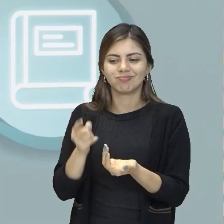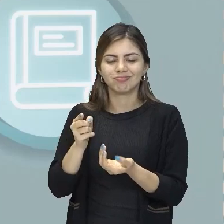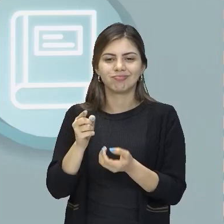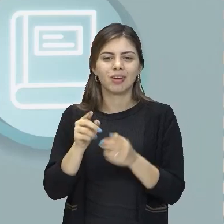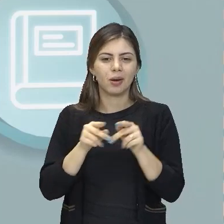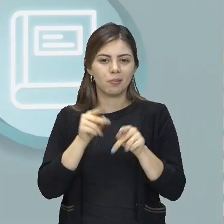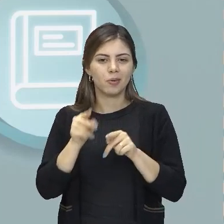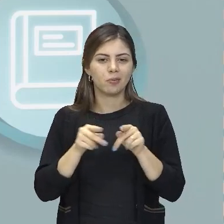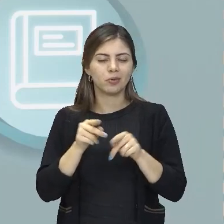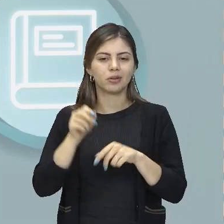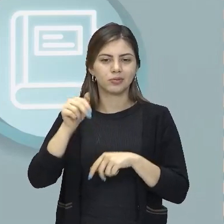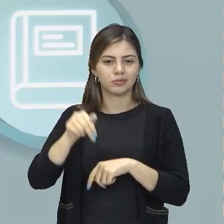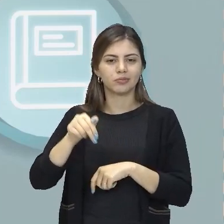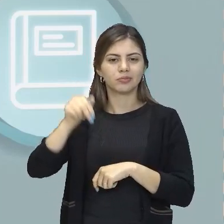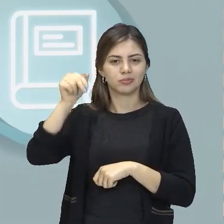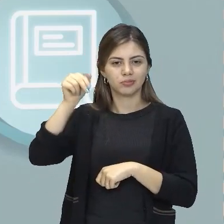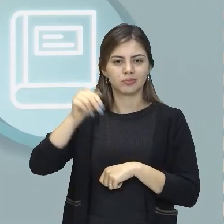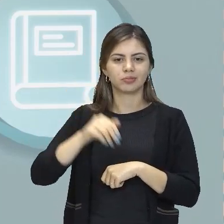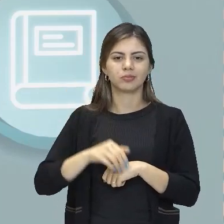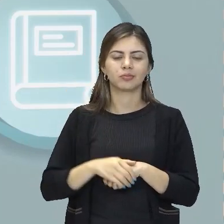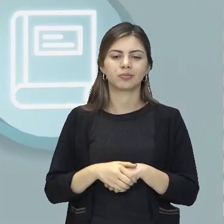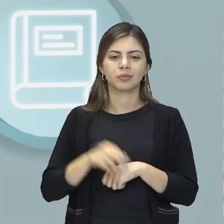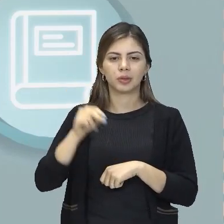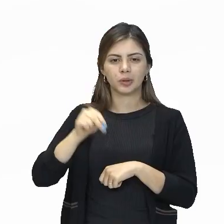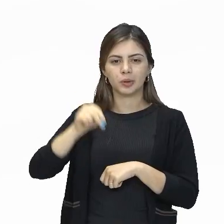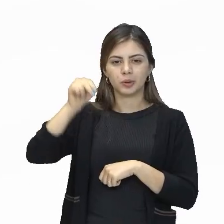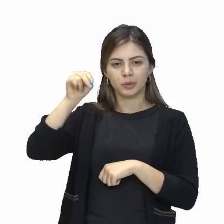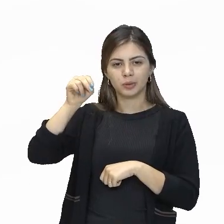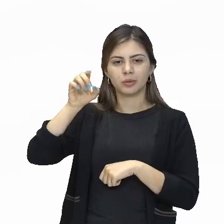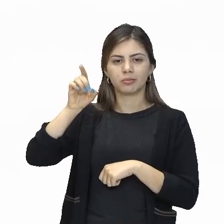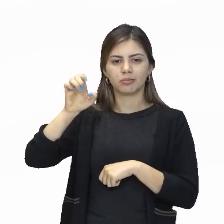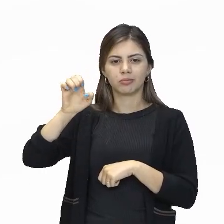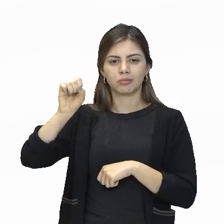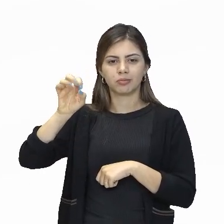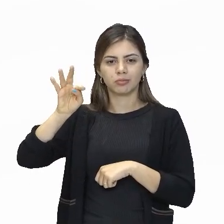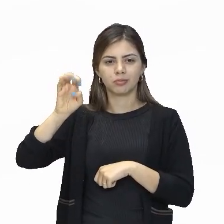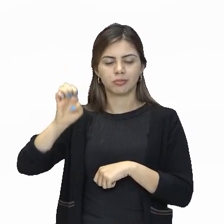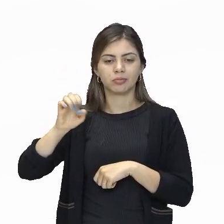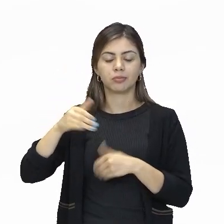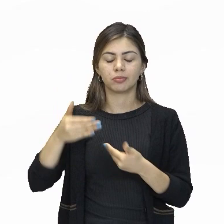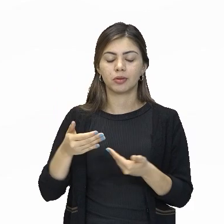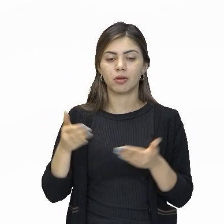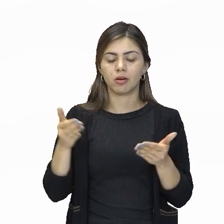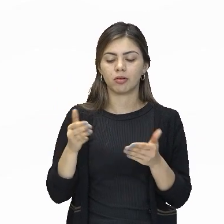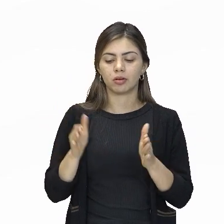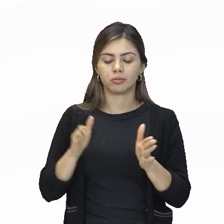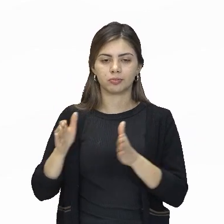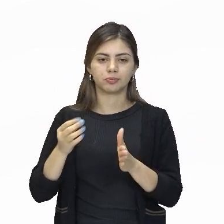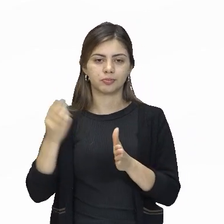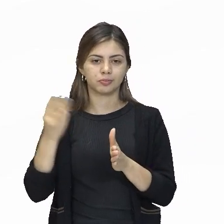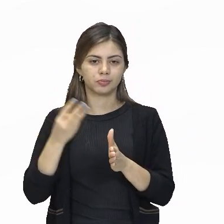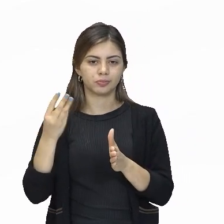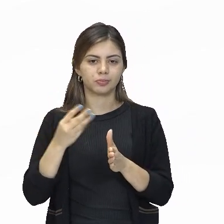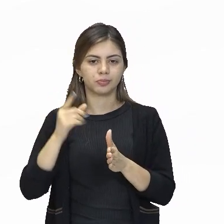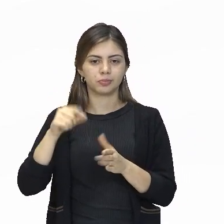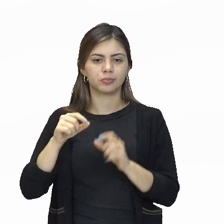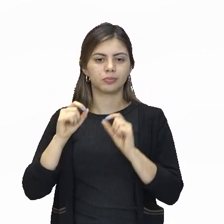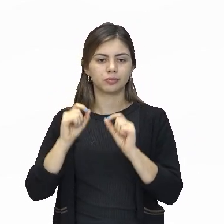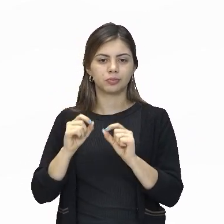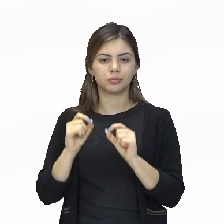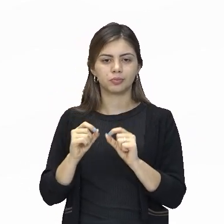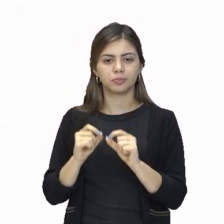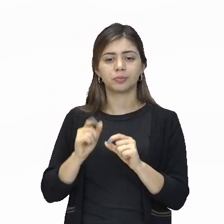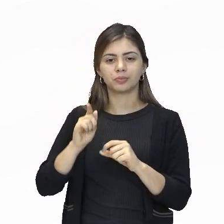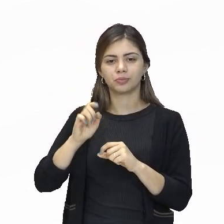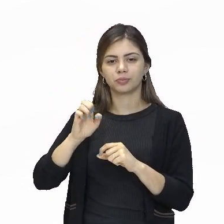do Nordeste. Certo? Vamos agora para mais uma fase do modernismo. A terceira fase, chamada de geração de 45, traz